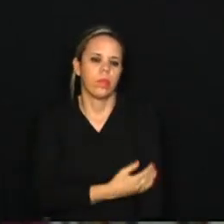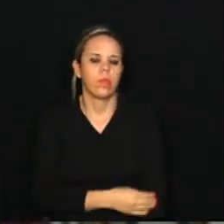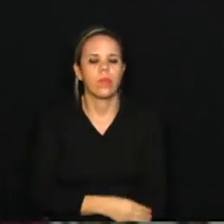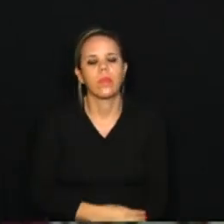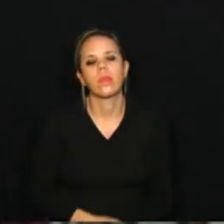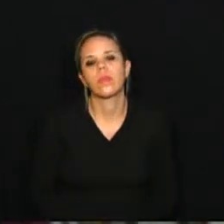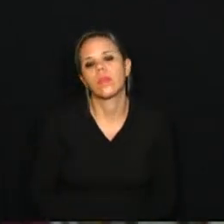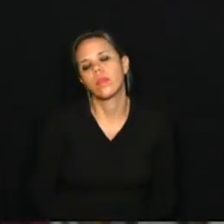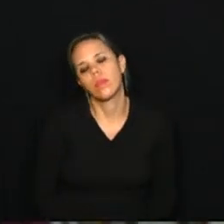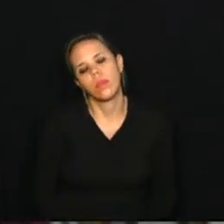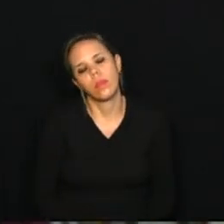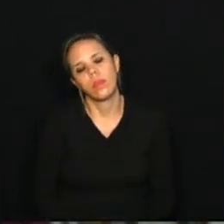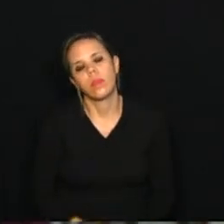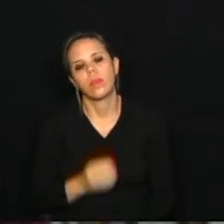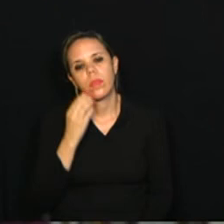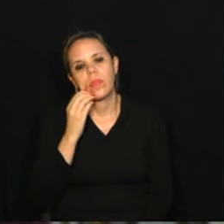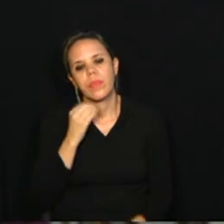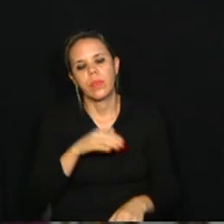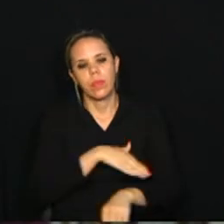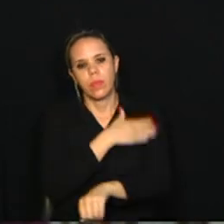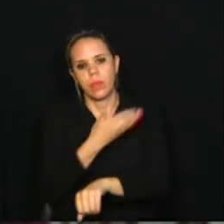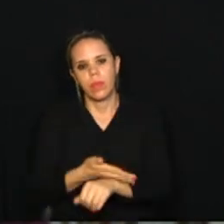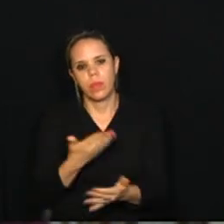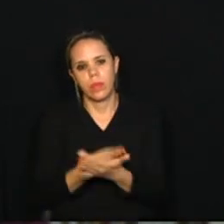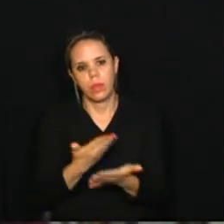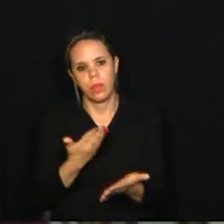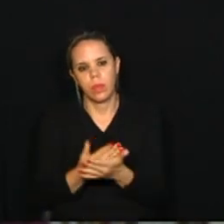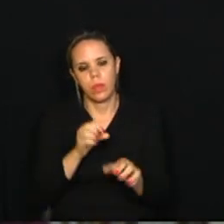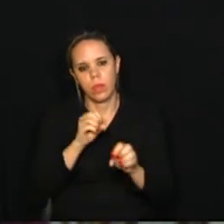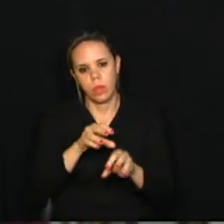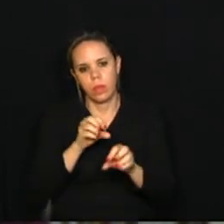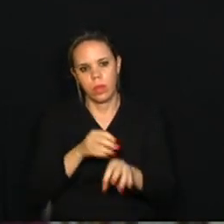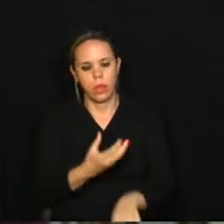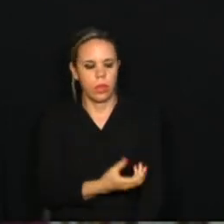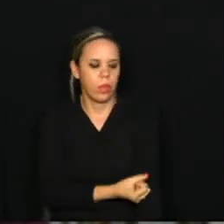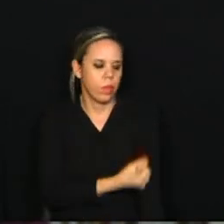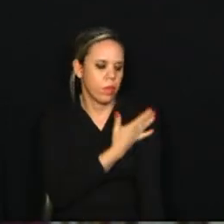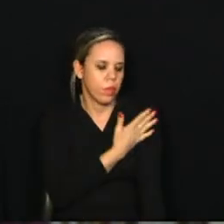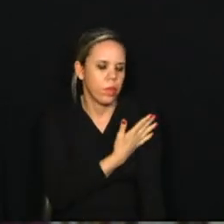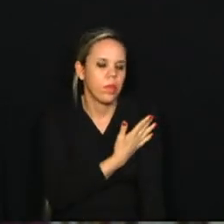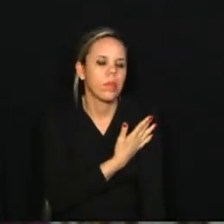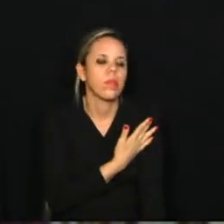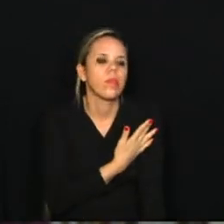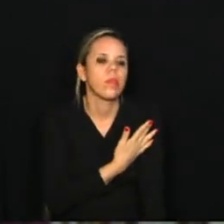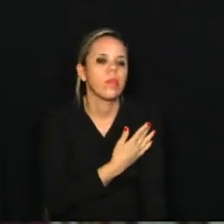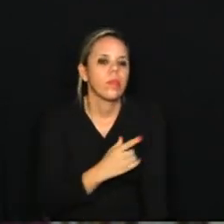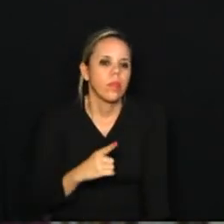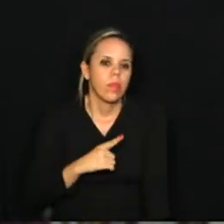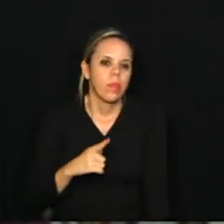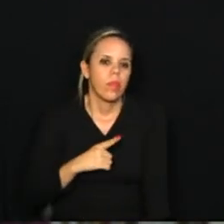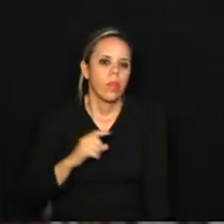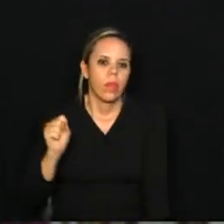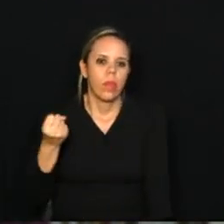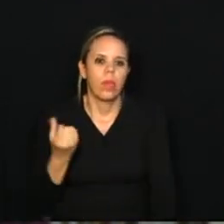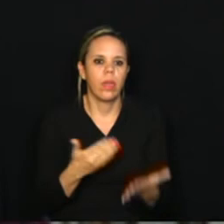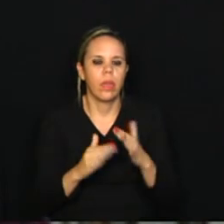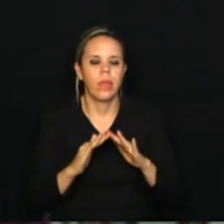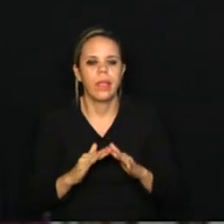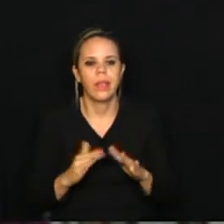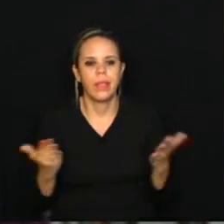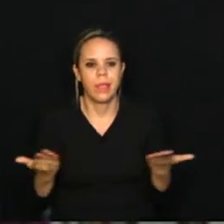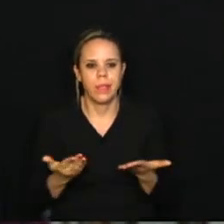E também no tempo integral do ensino fundamental. Nós temos 8 escolas